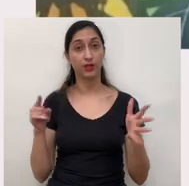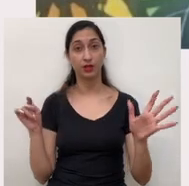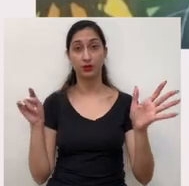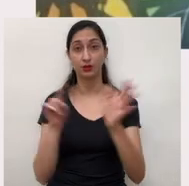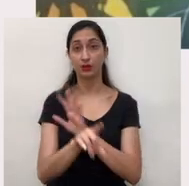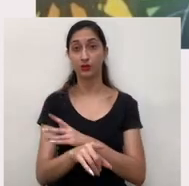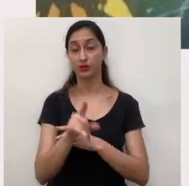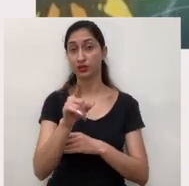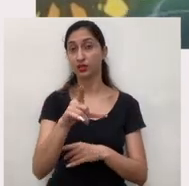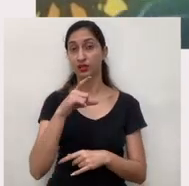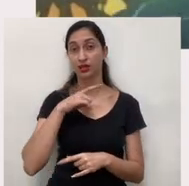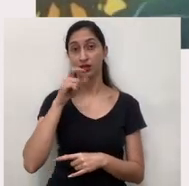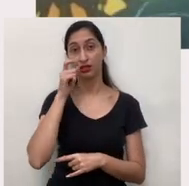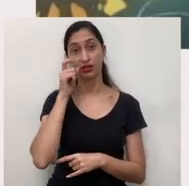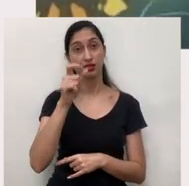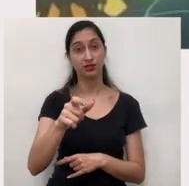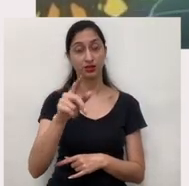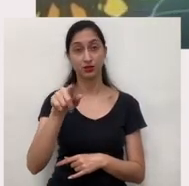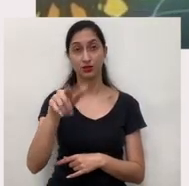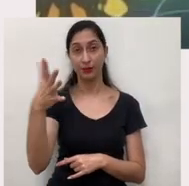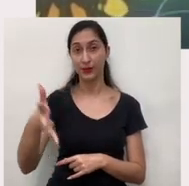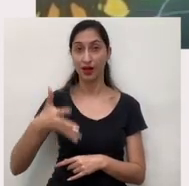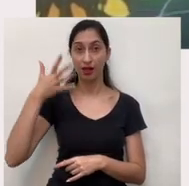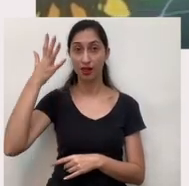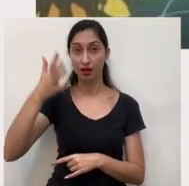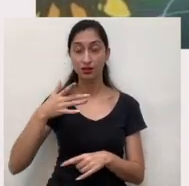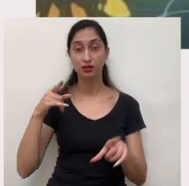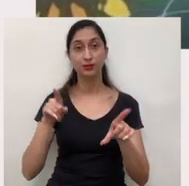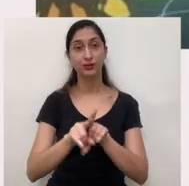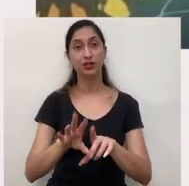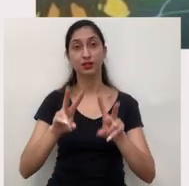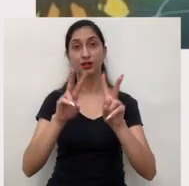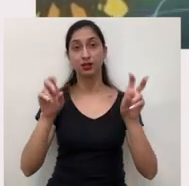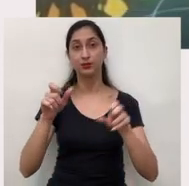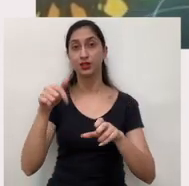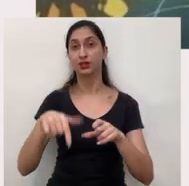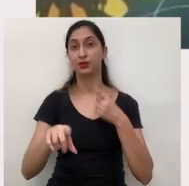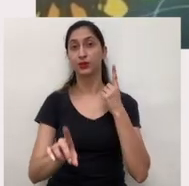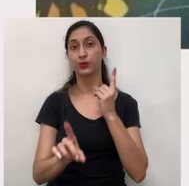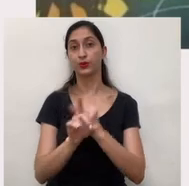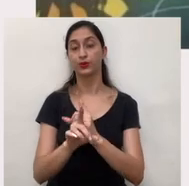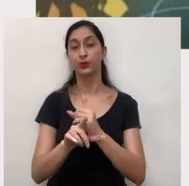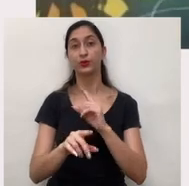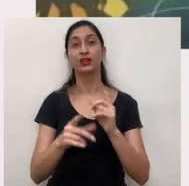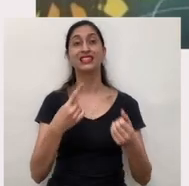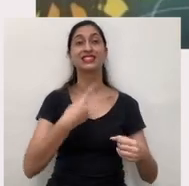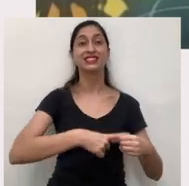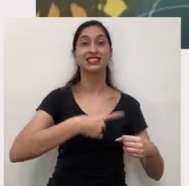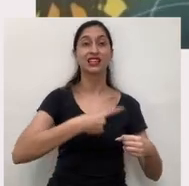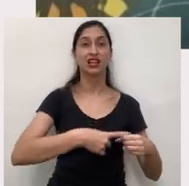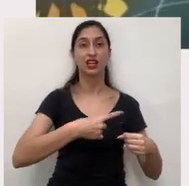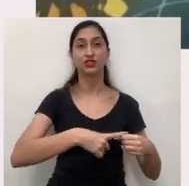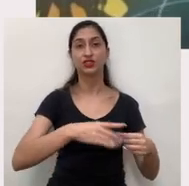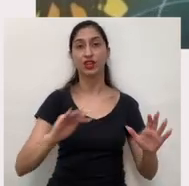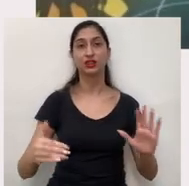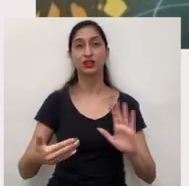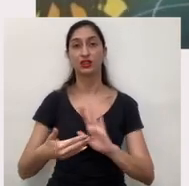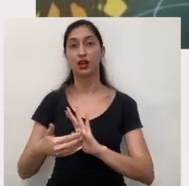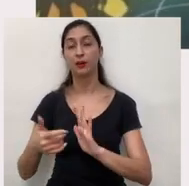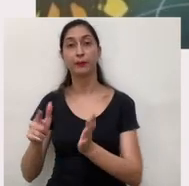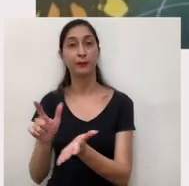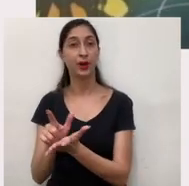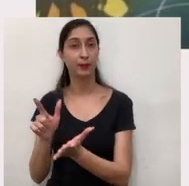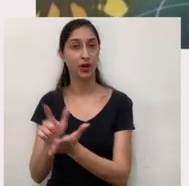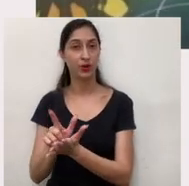um ponto interessante na sua fala, e até no título do nosso encontro, você fala assim, da cidade ao papel, né? Coloca essa coleta